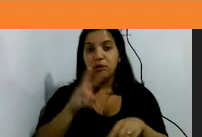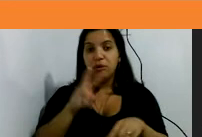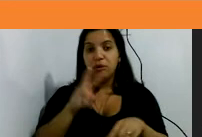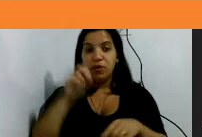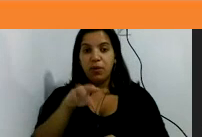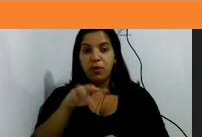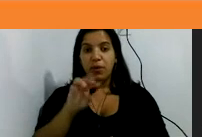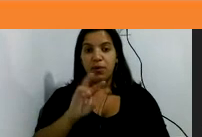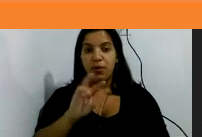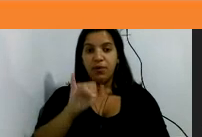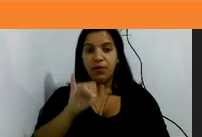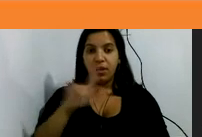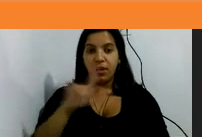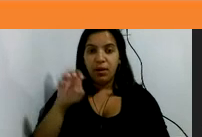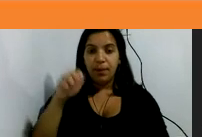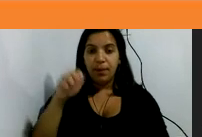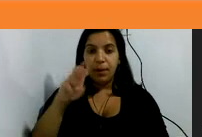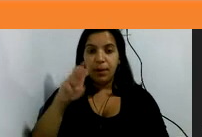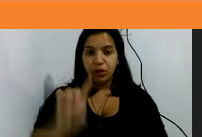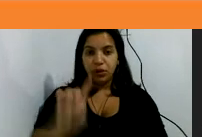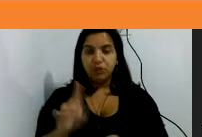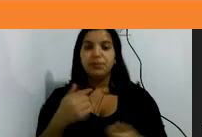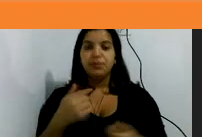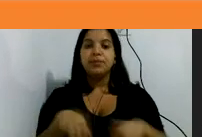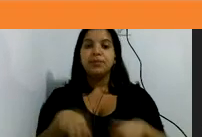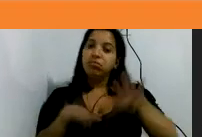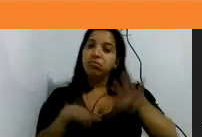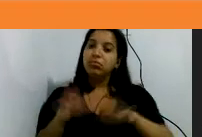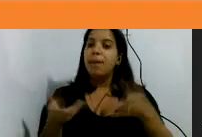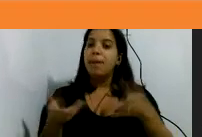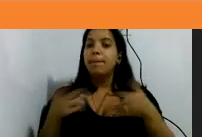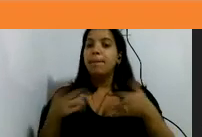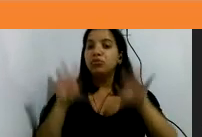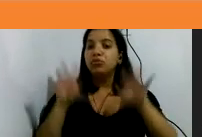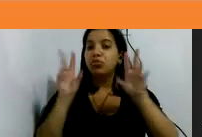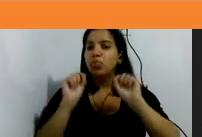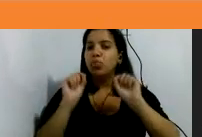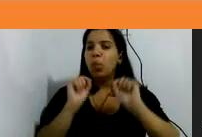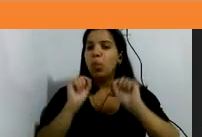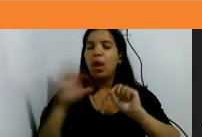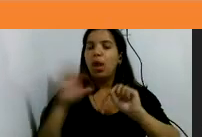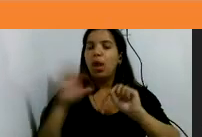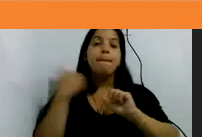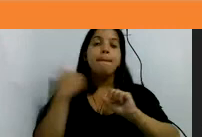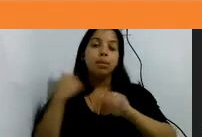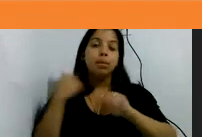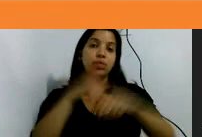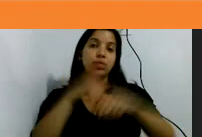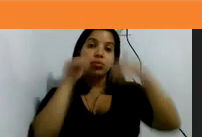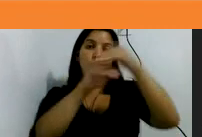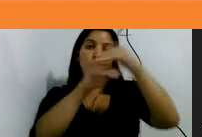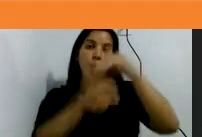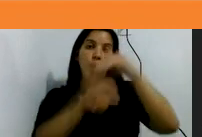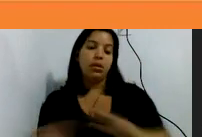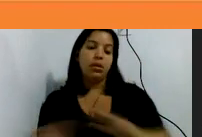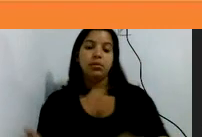von Willebrand, a mesma coisa. Então, isso vai variar muito do que o banco tem no estoque dele.